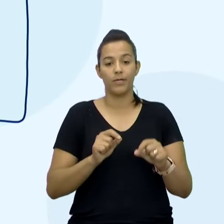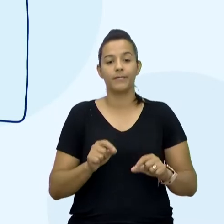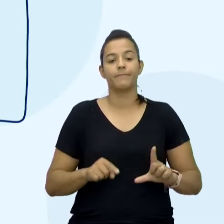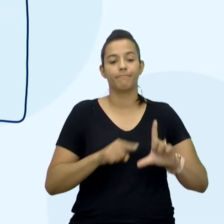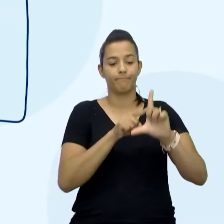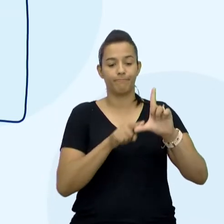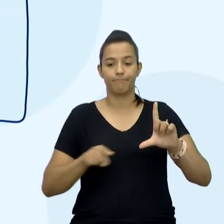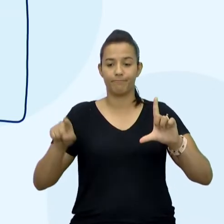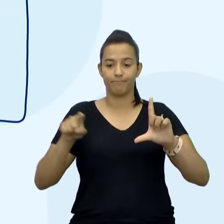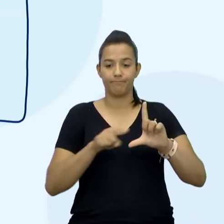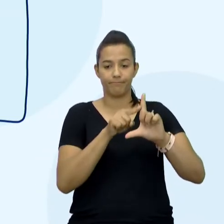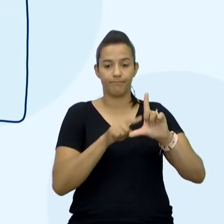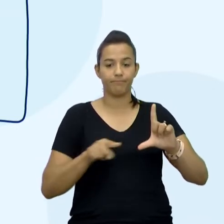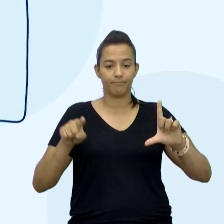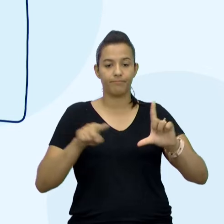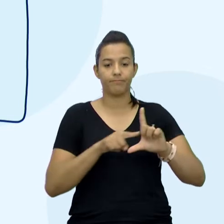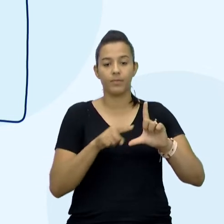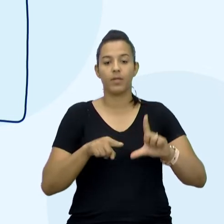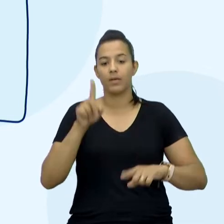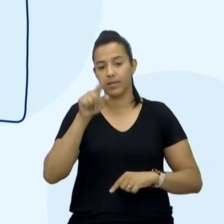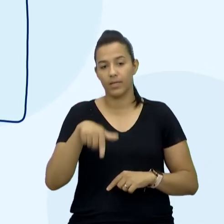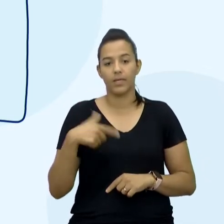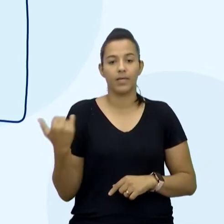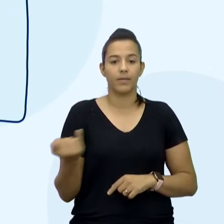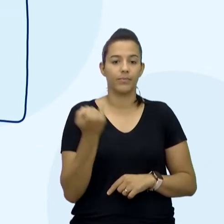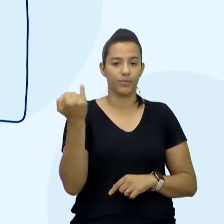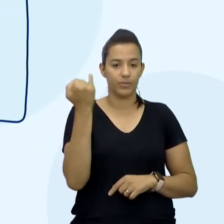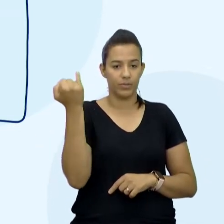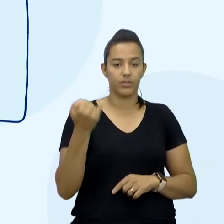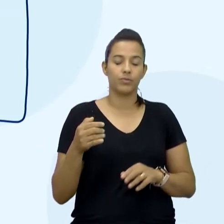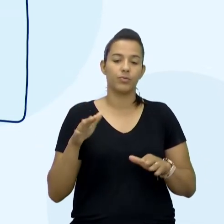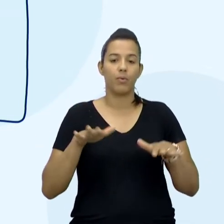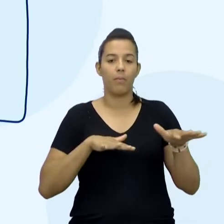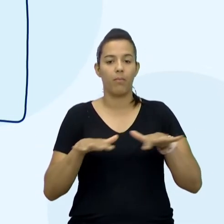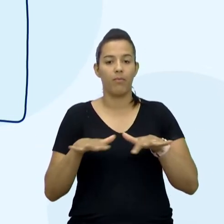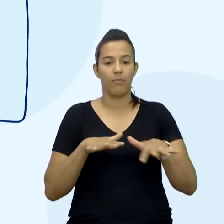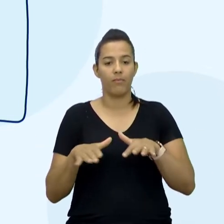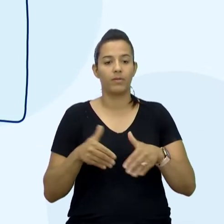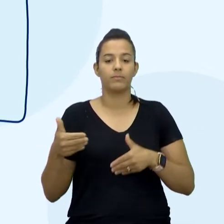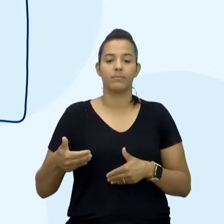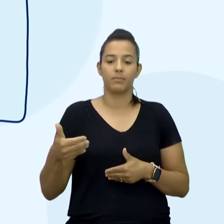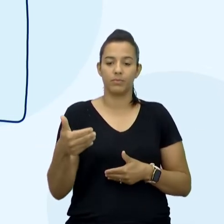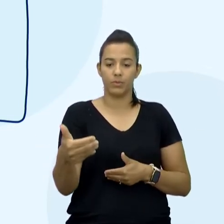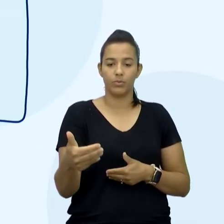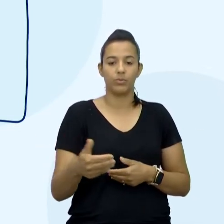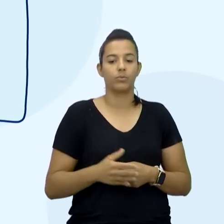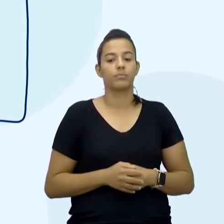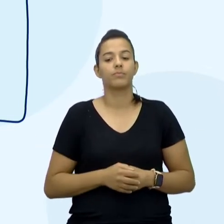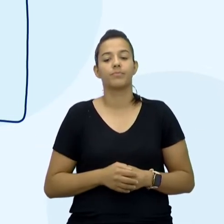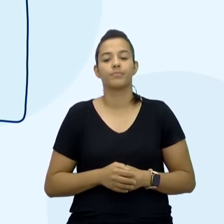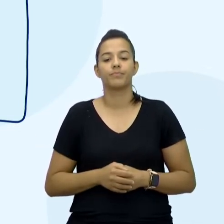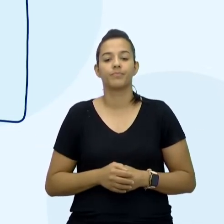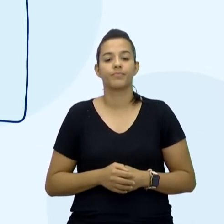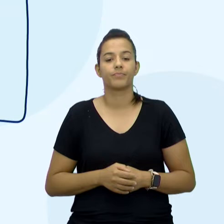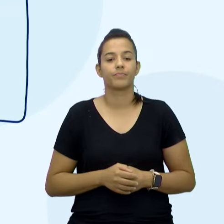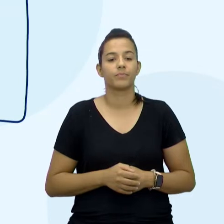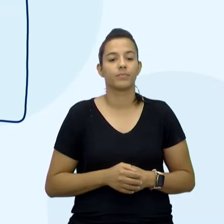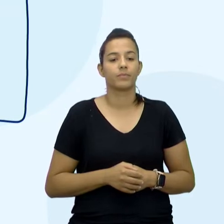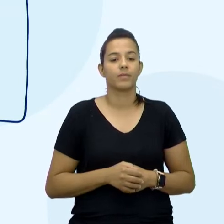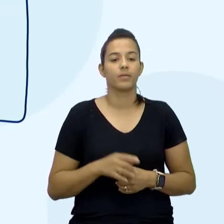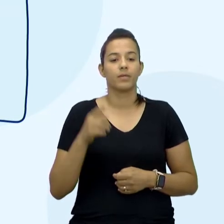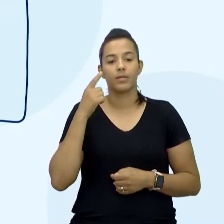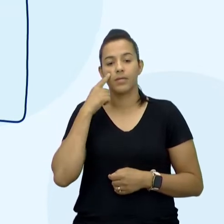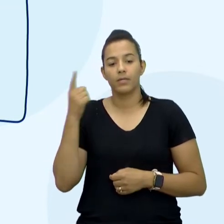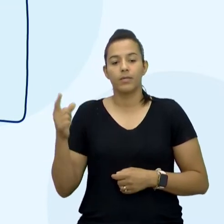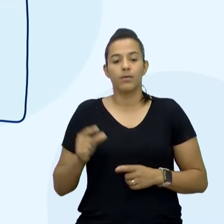periódico. Ó, importantíssimo, né? O estudante saber o que é um movimento periódico. Certo? Importante. Tá aí, ó. Dei o exemplo do pêndulo. Como